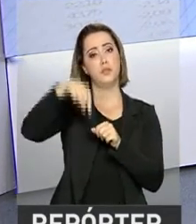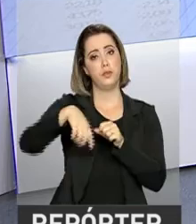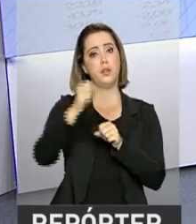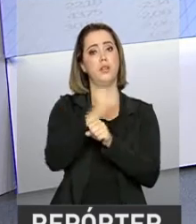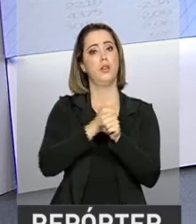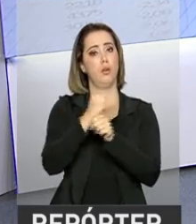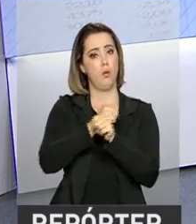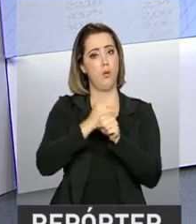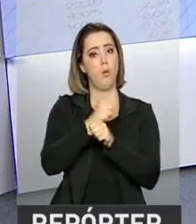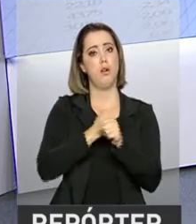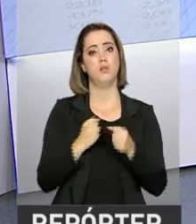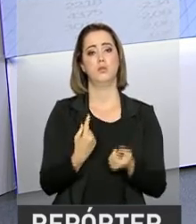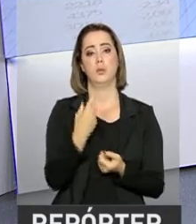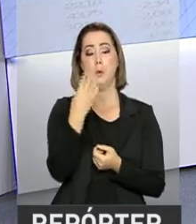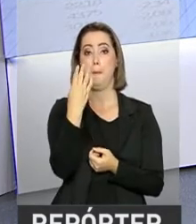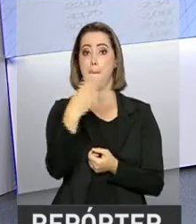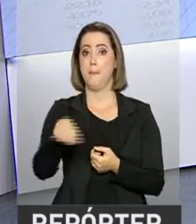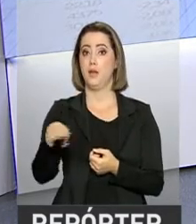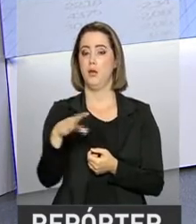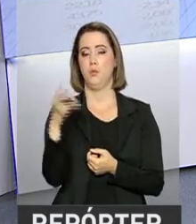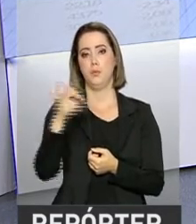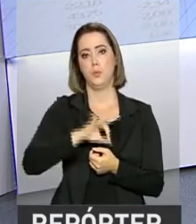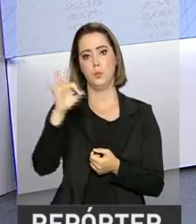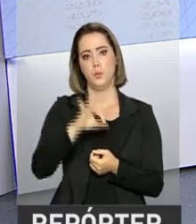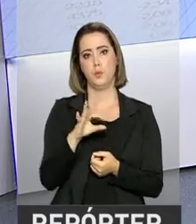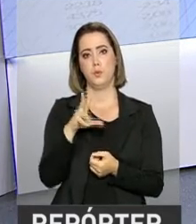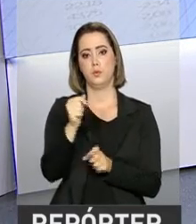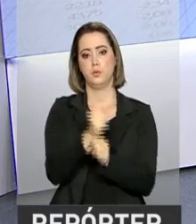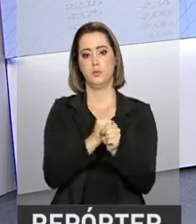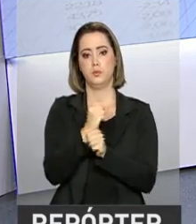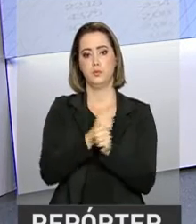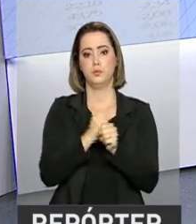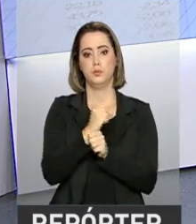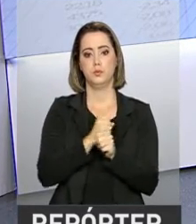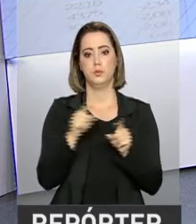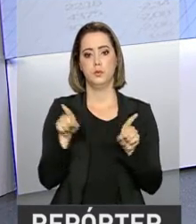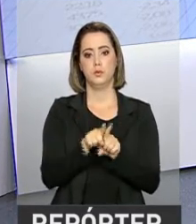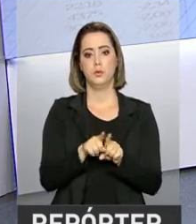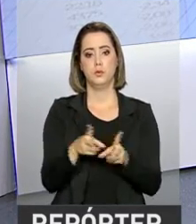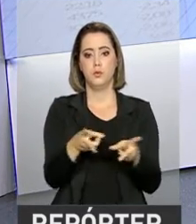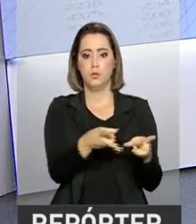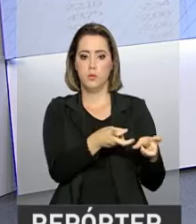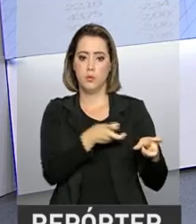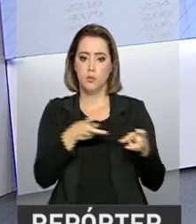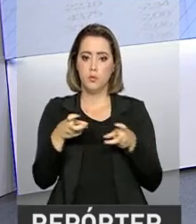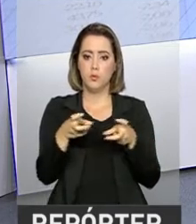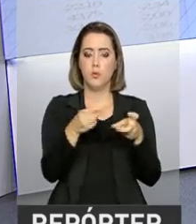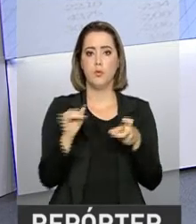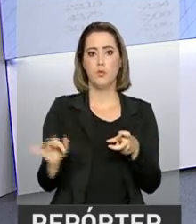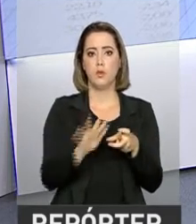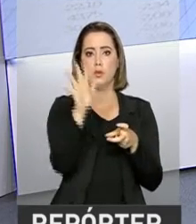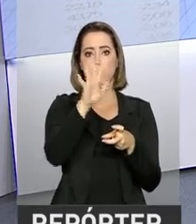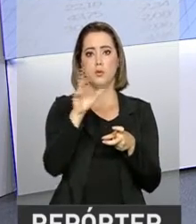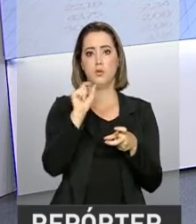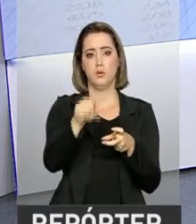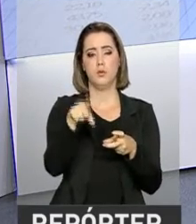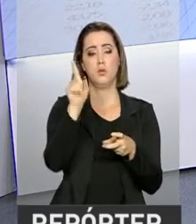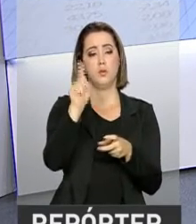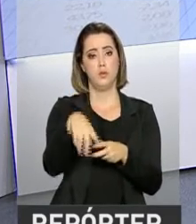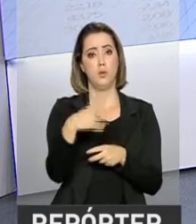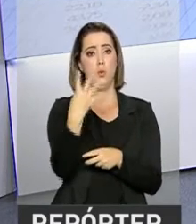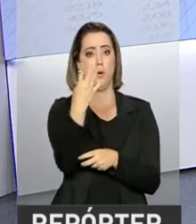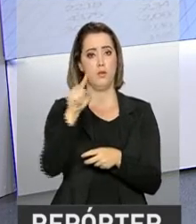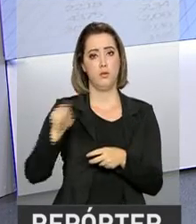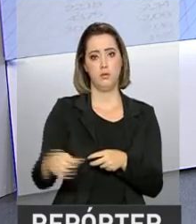ano será de meio por cento ao ano a previsão de inflação para para este ano